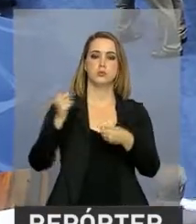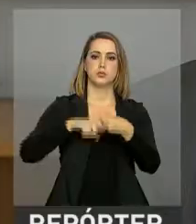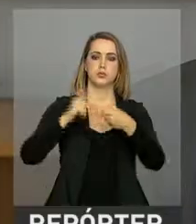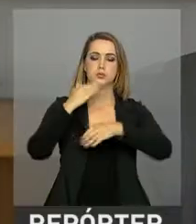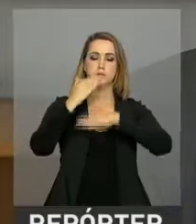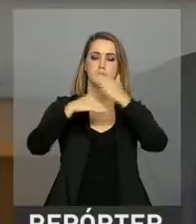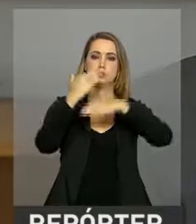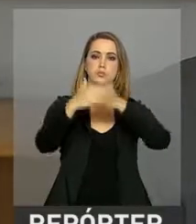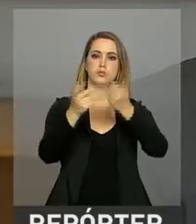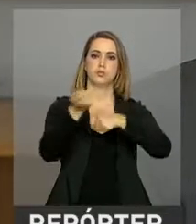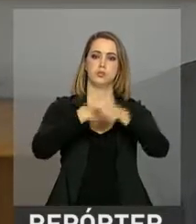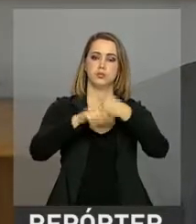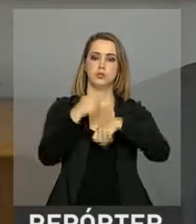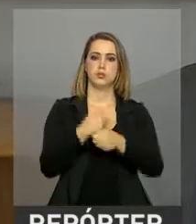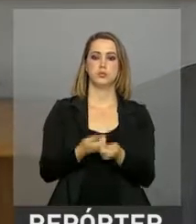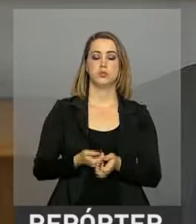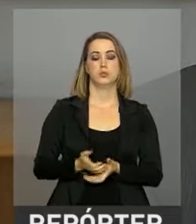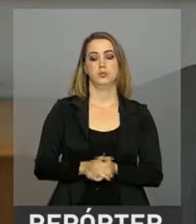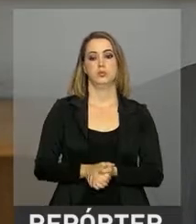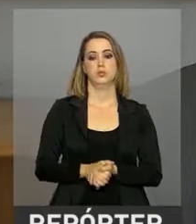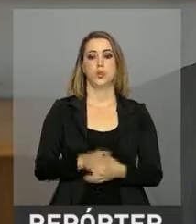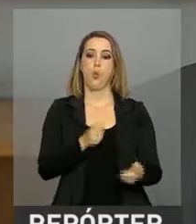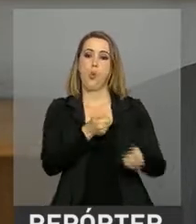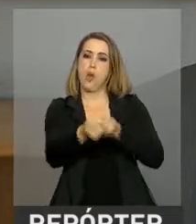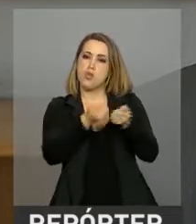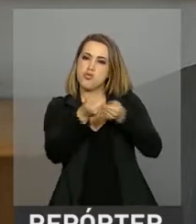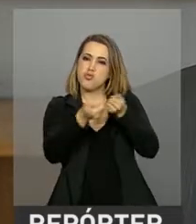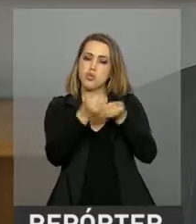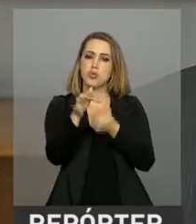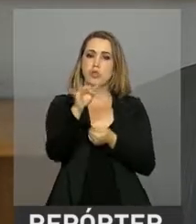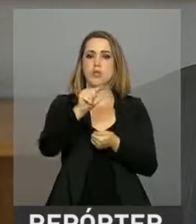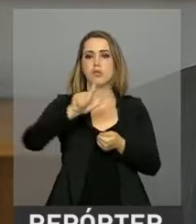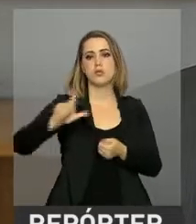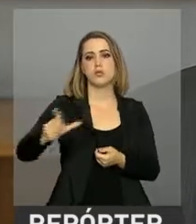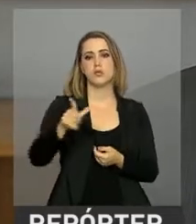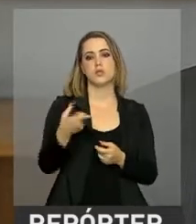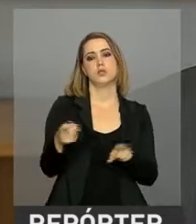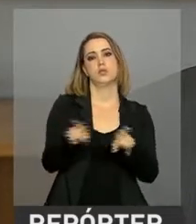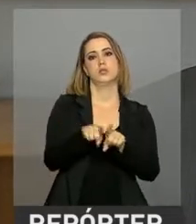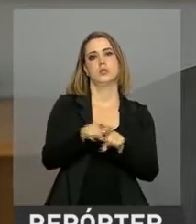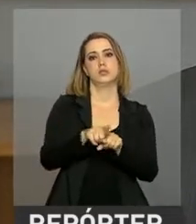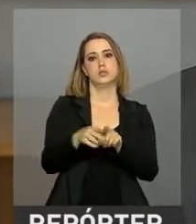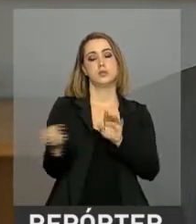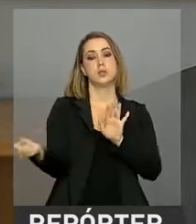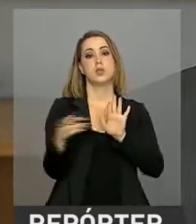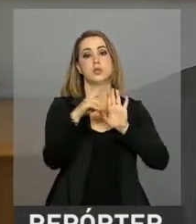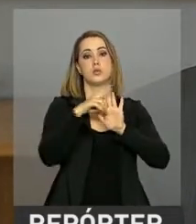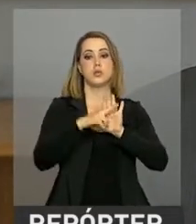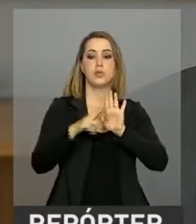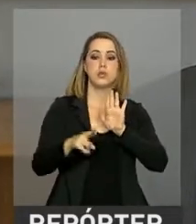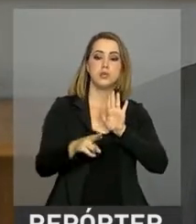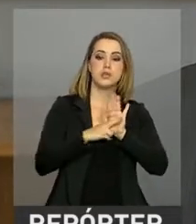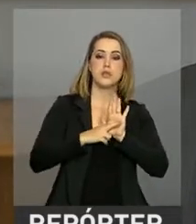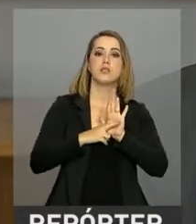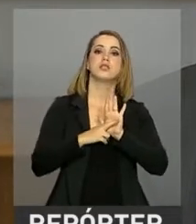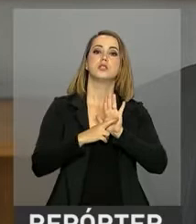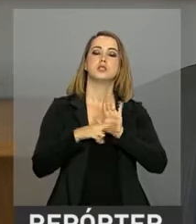econômico. O ajuste fiscal, né, e as reformas que dão sustentabilidade para esse ajuste são